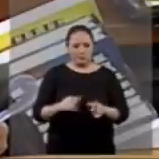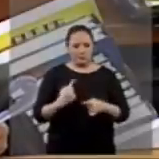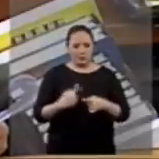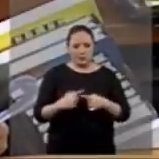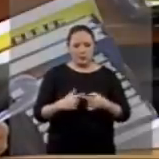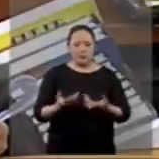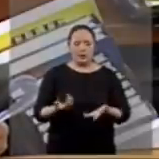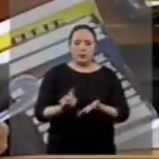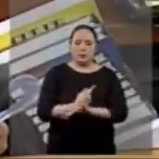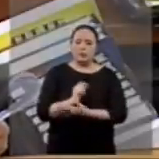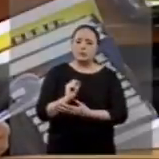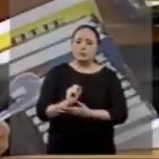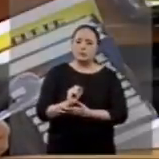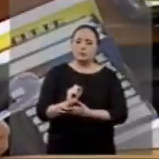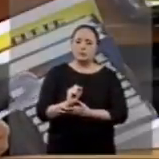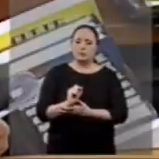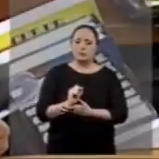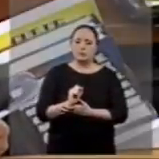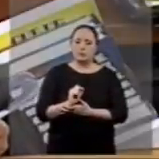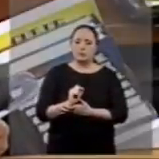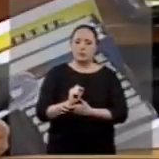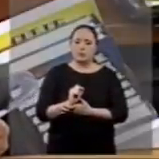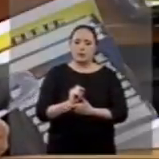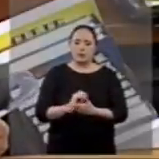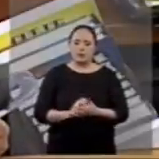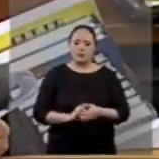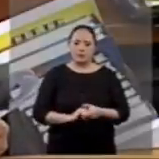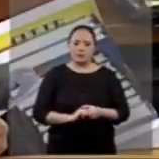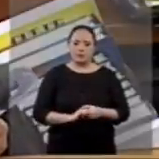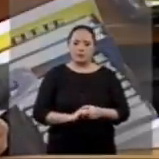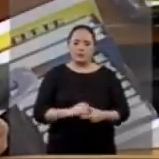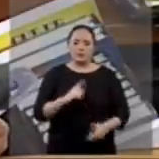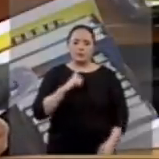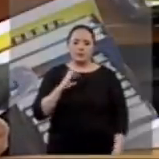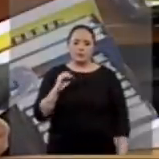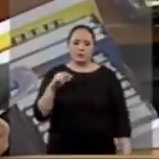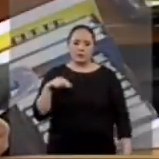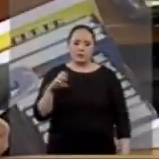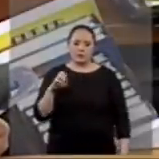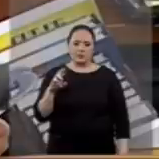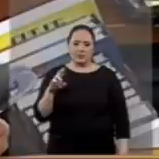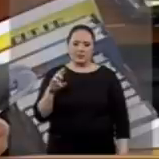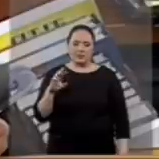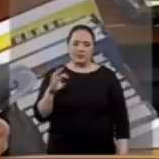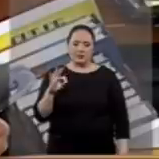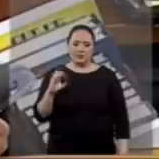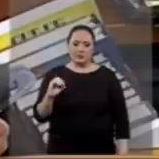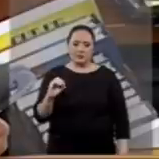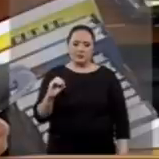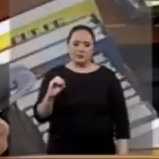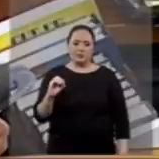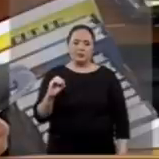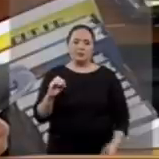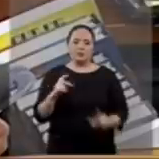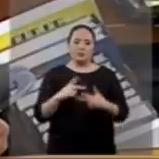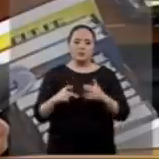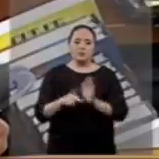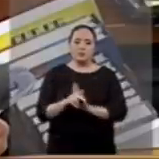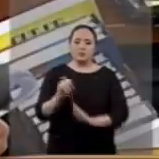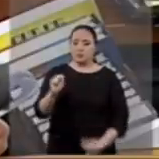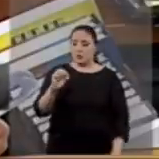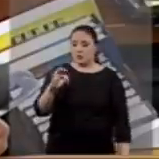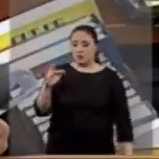passo seguinte, ao concerto com C cedilha, o concerto com C do